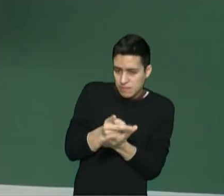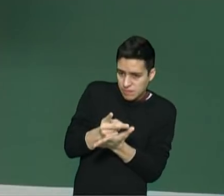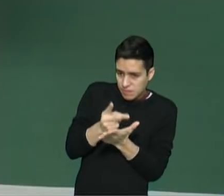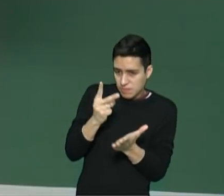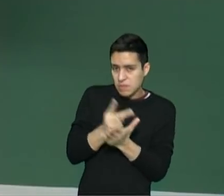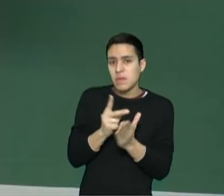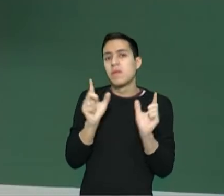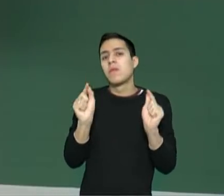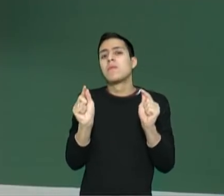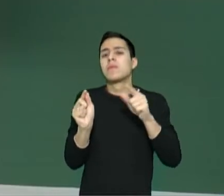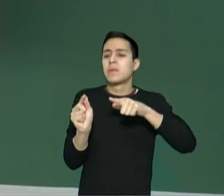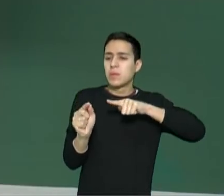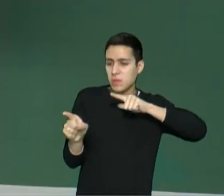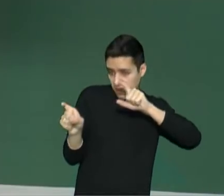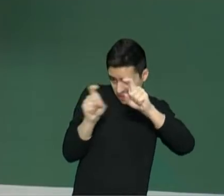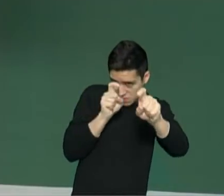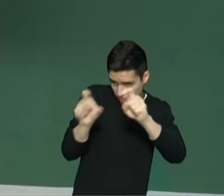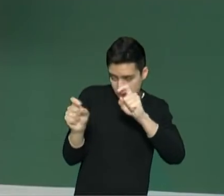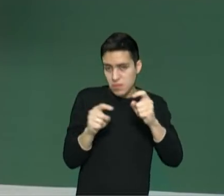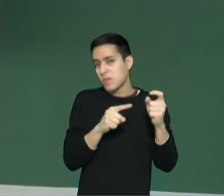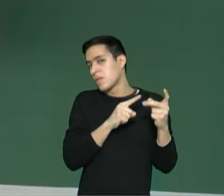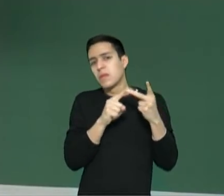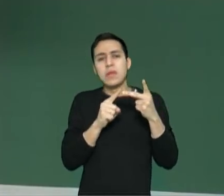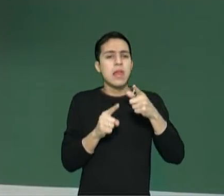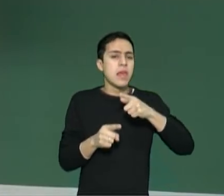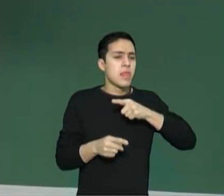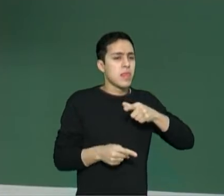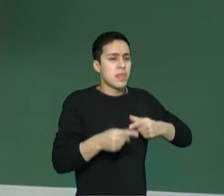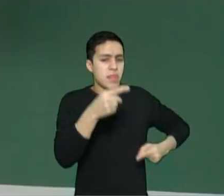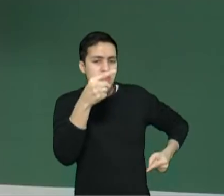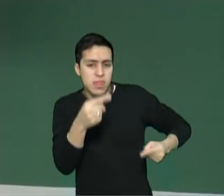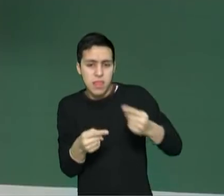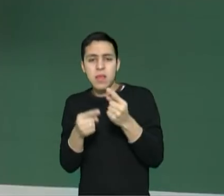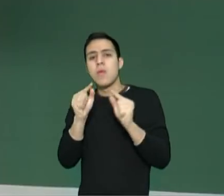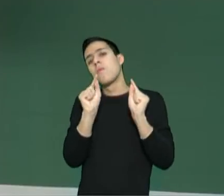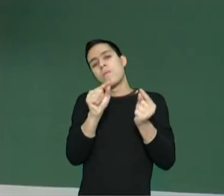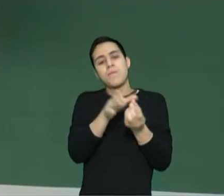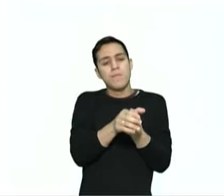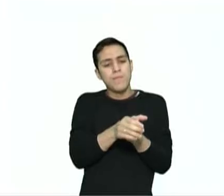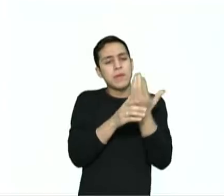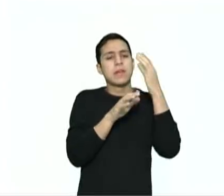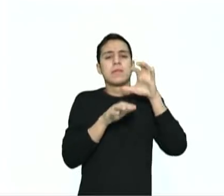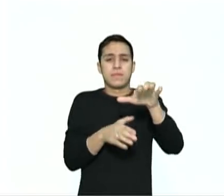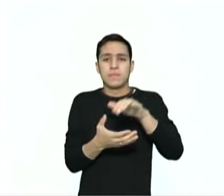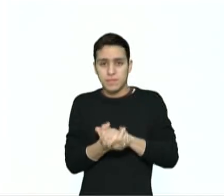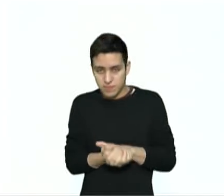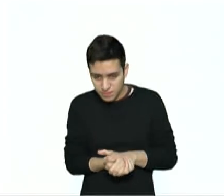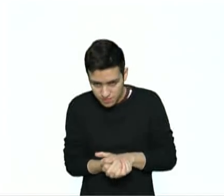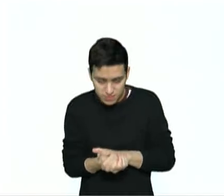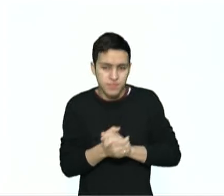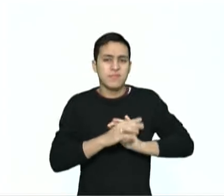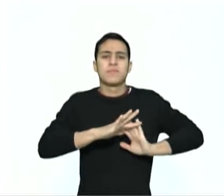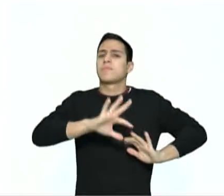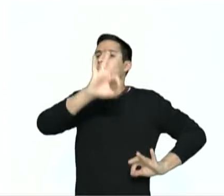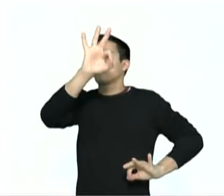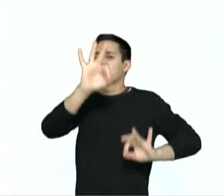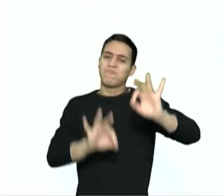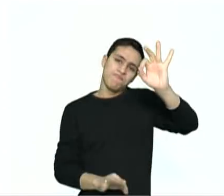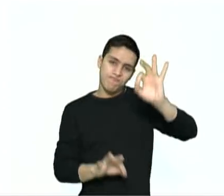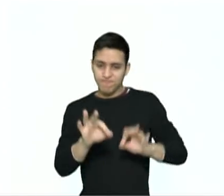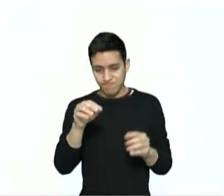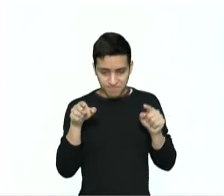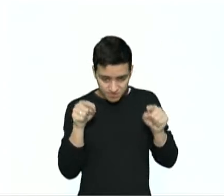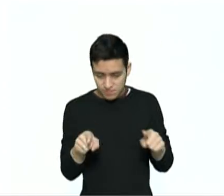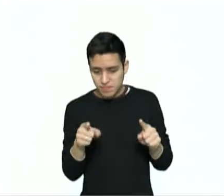ela faz reuniões, ela debate. Para estabelecer isso, o que foi feito? Uma organização.